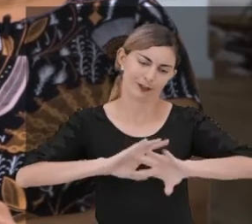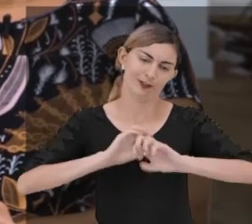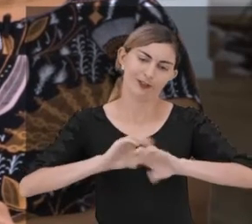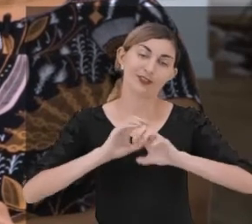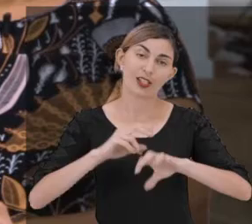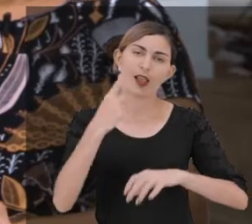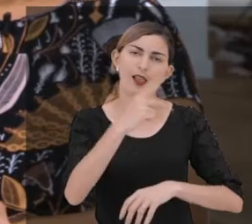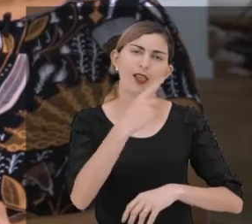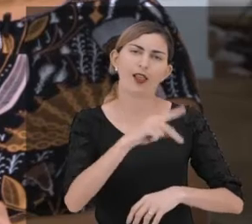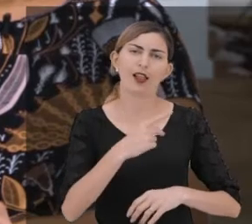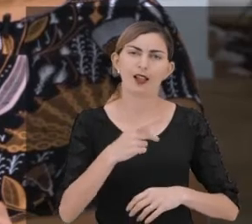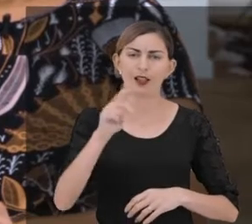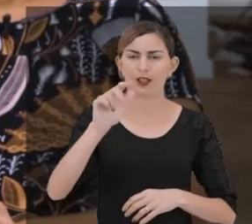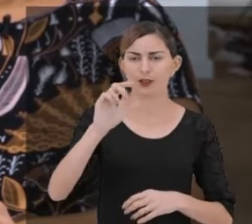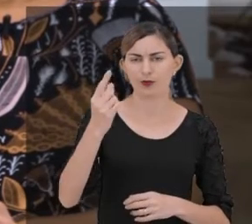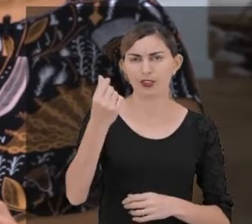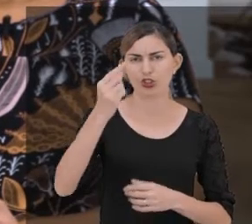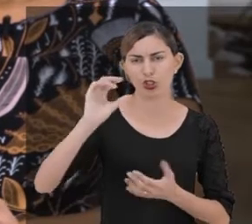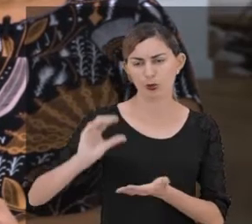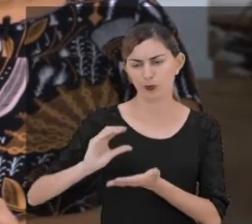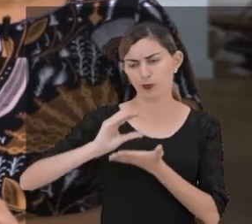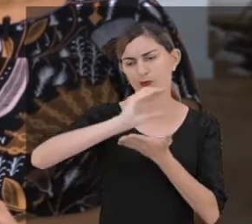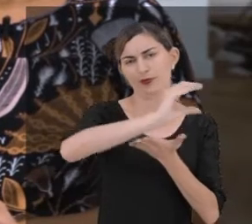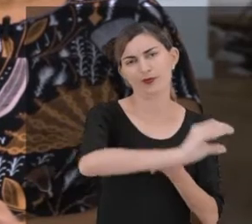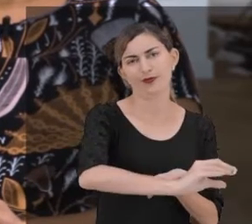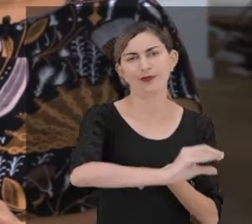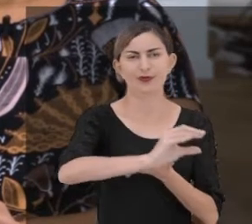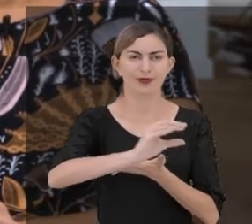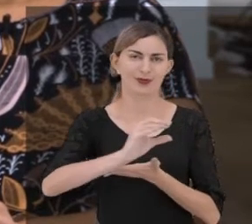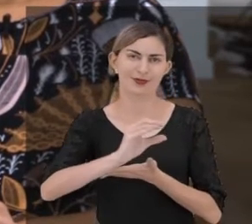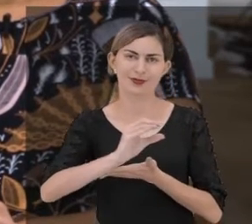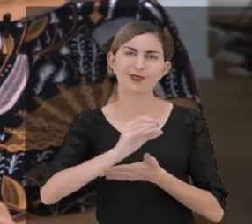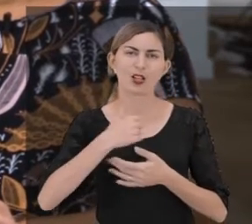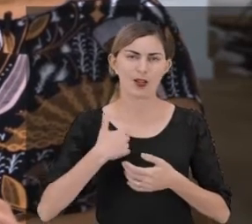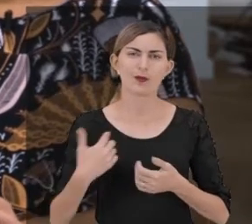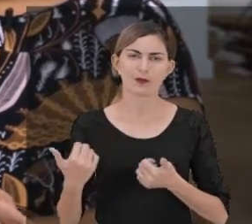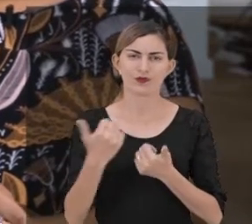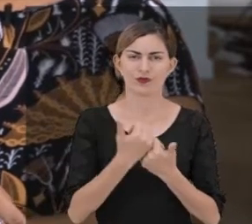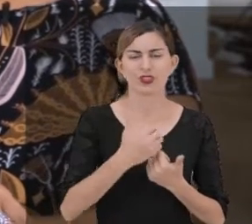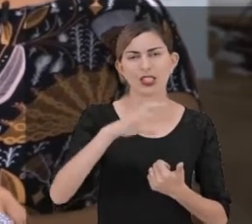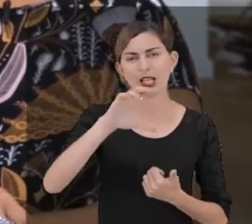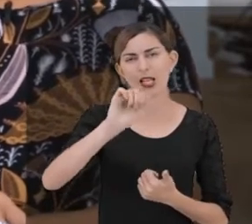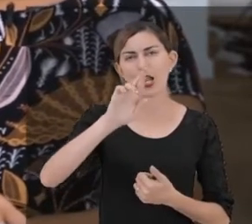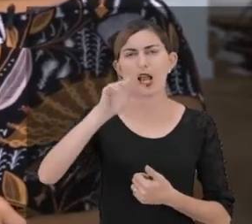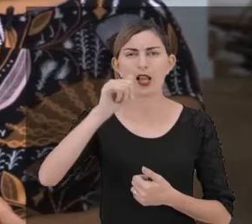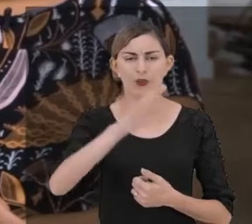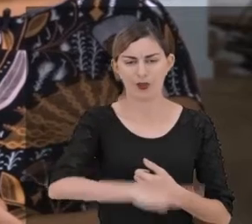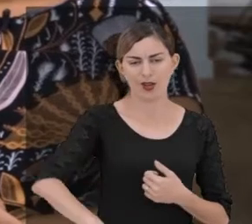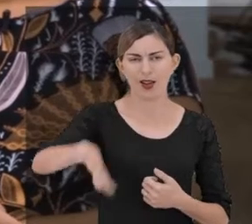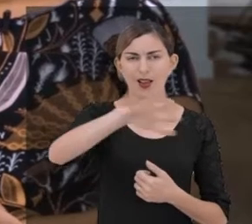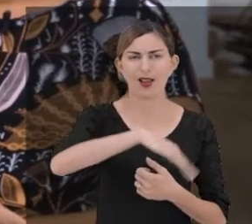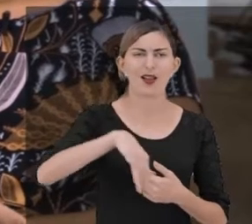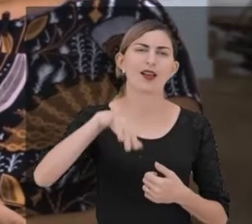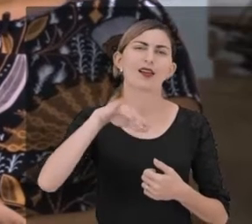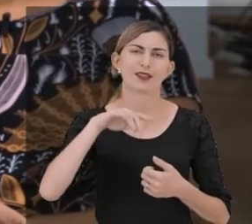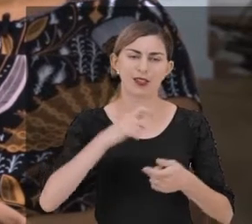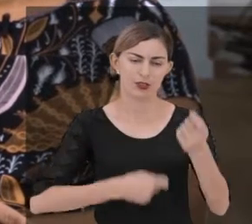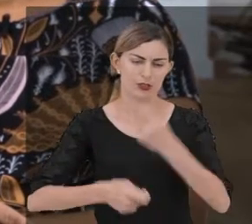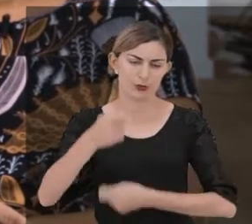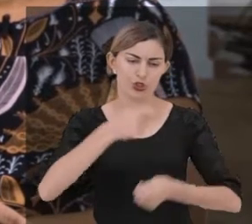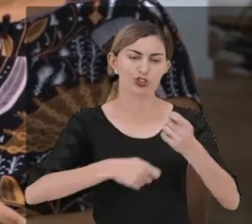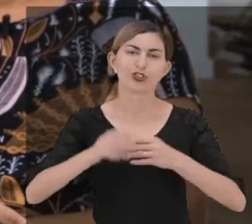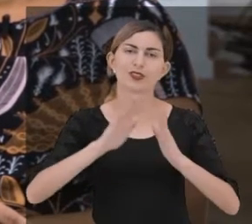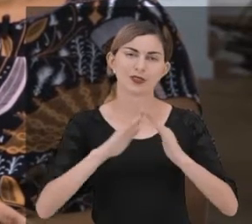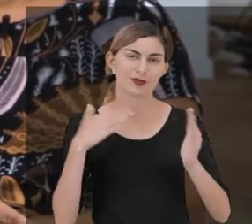docência, ela vai ter gratificações, por exemplo, por estar assumindo cargos na área da